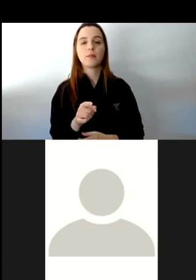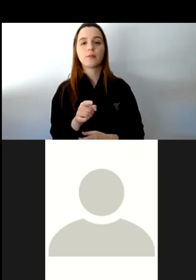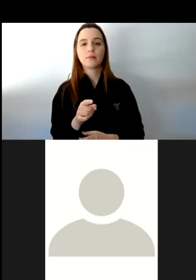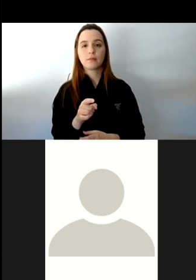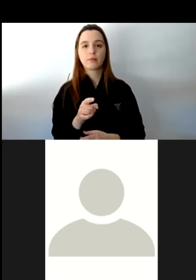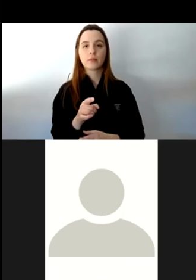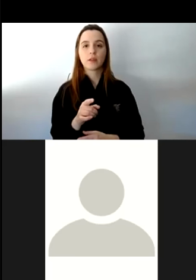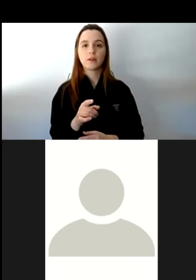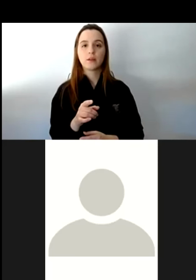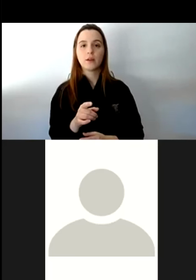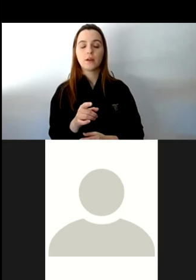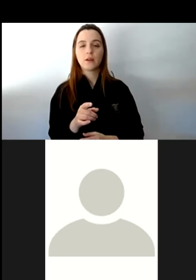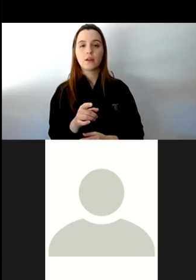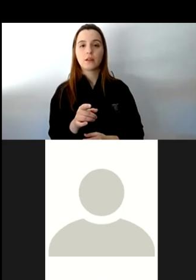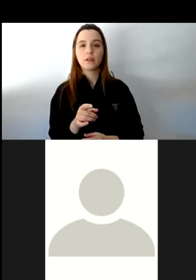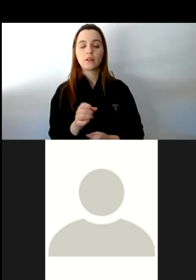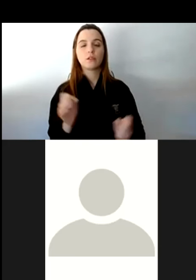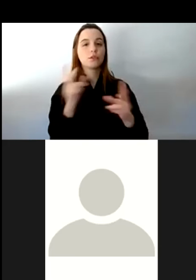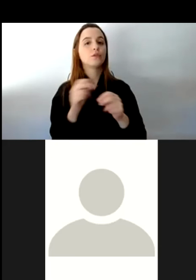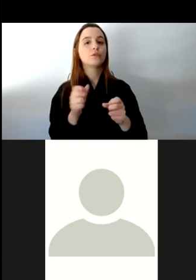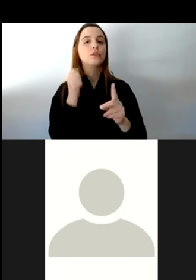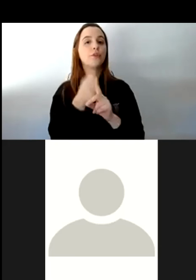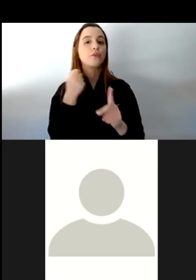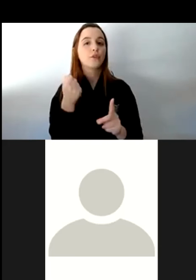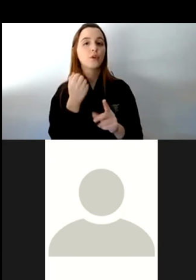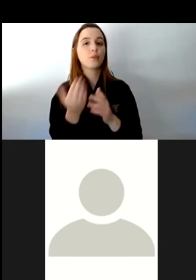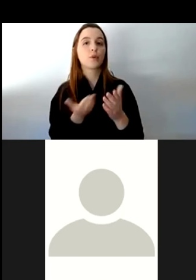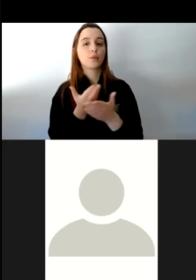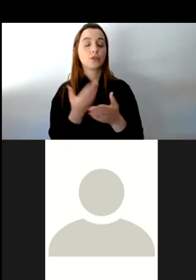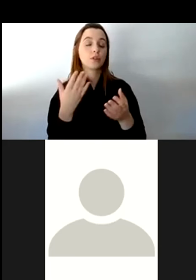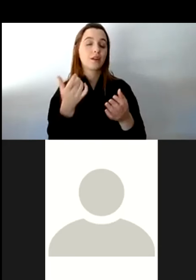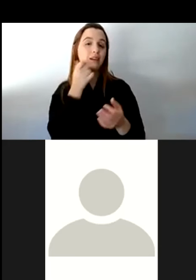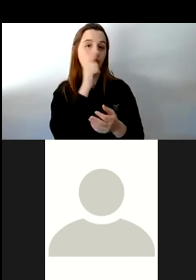novos desafios propostos pela Comunidade Europeia,